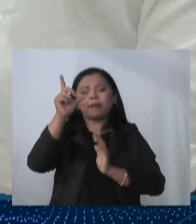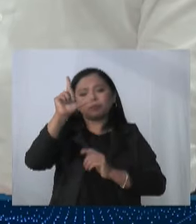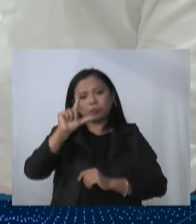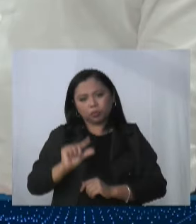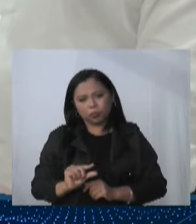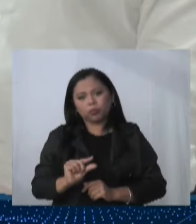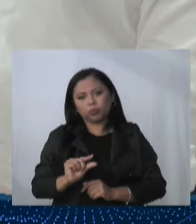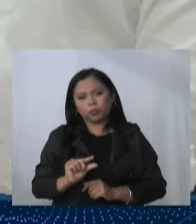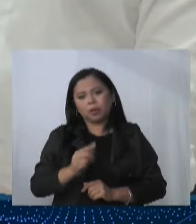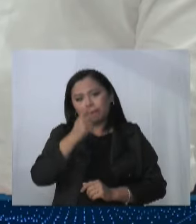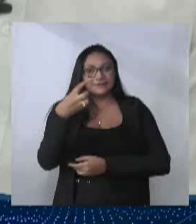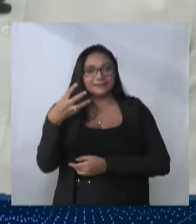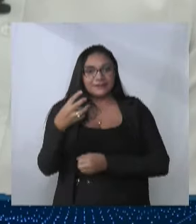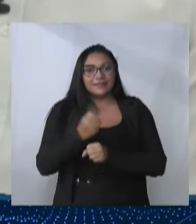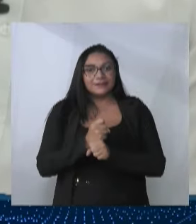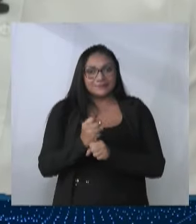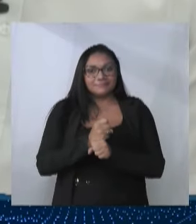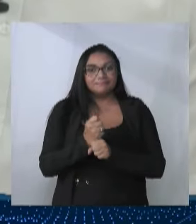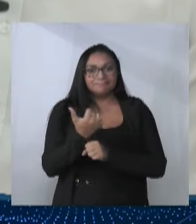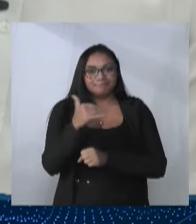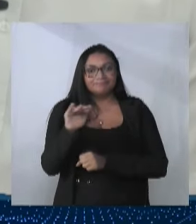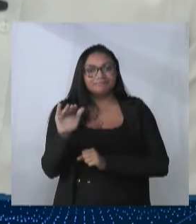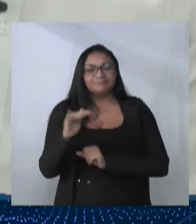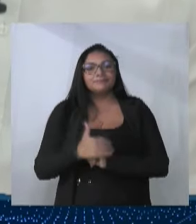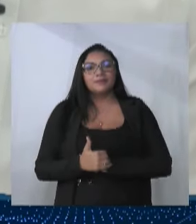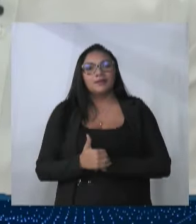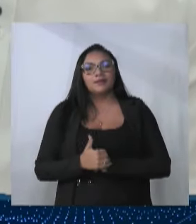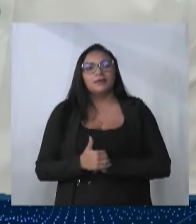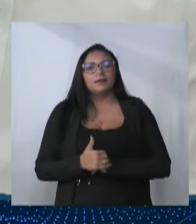como o Tony acabou de falar aqui. Qual